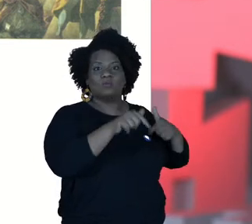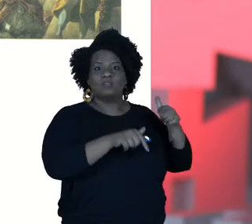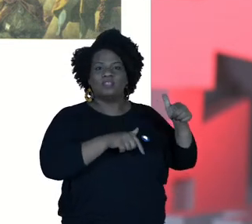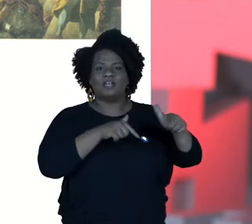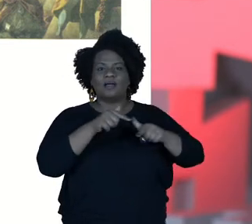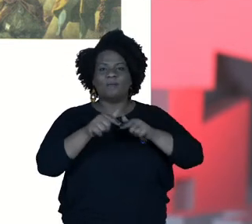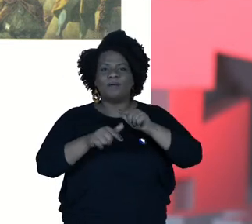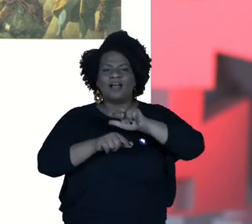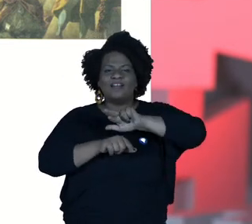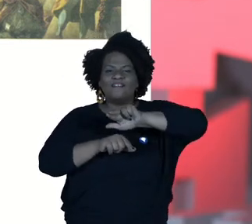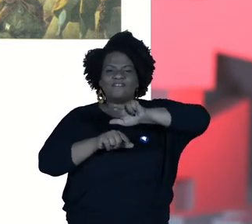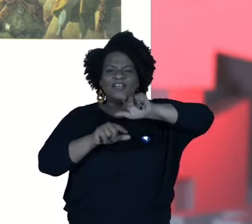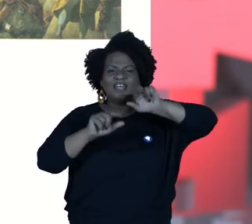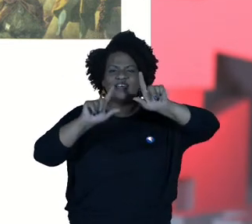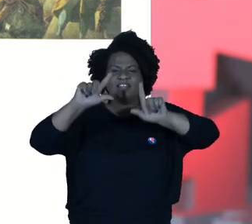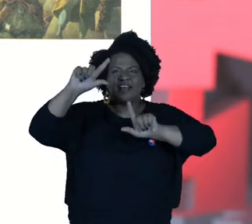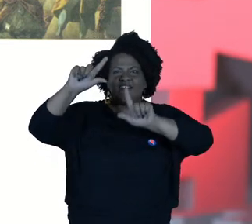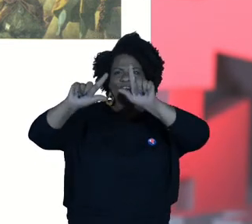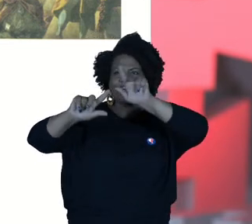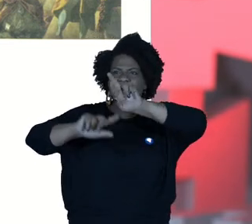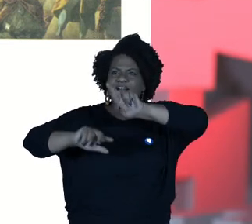é cheio de formas